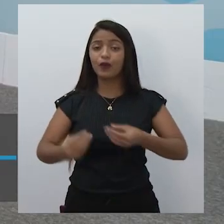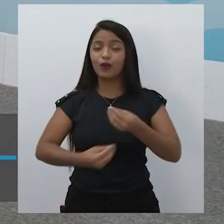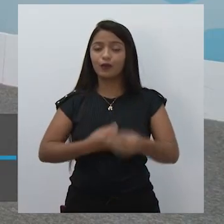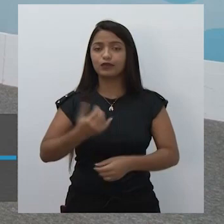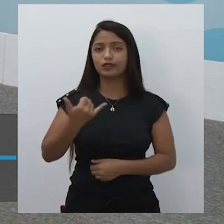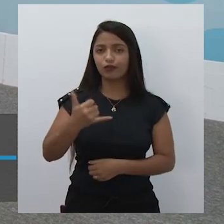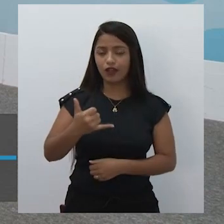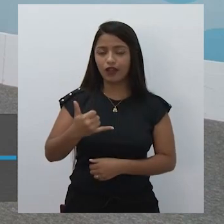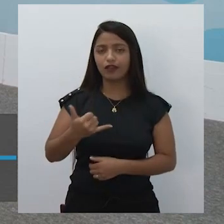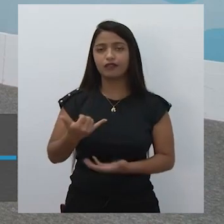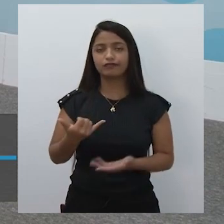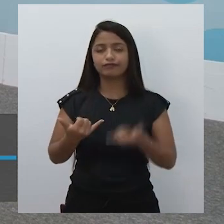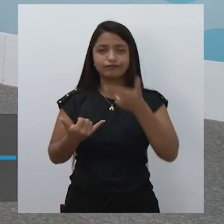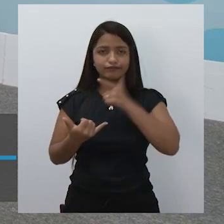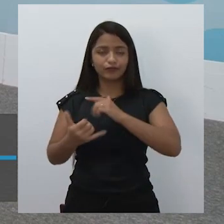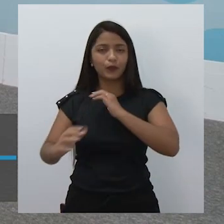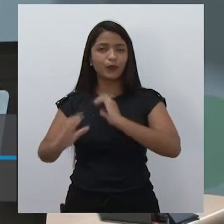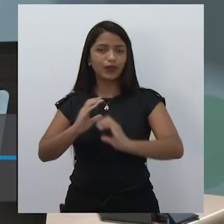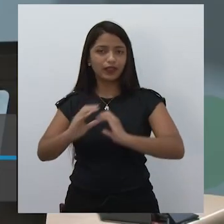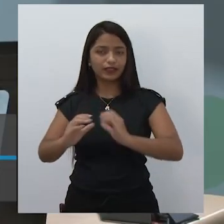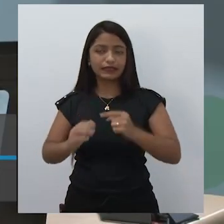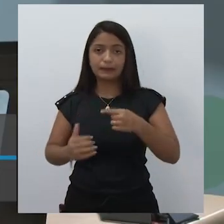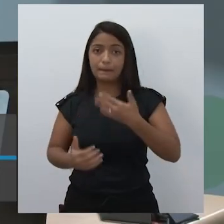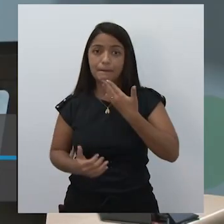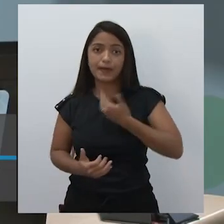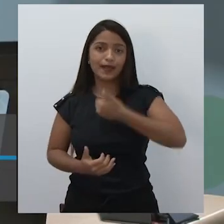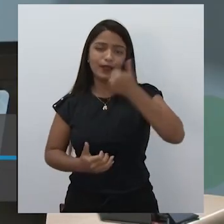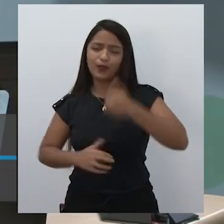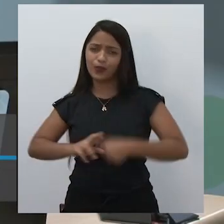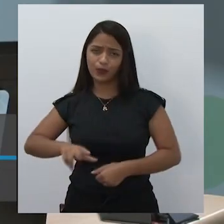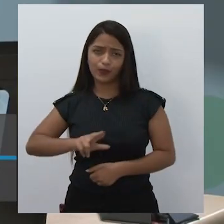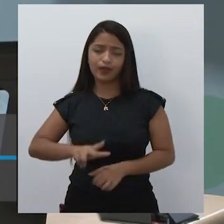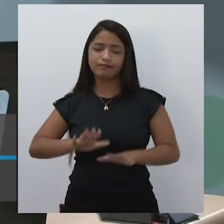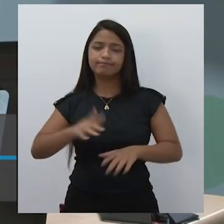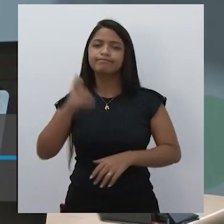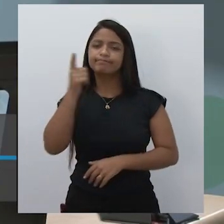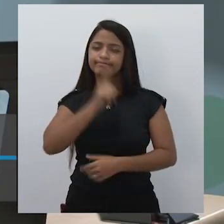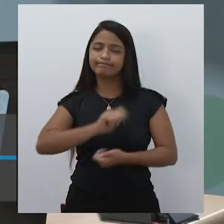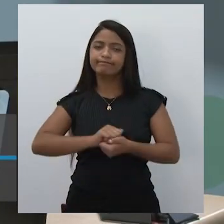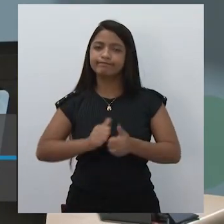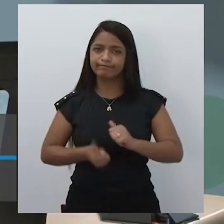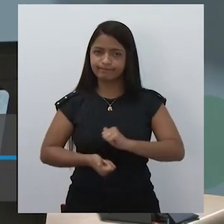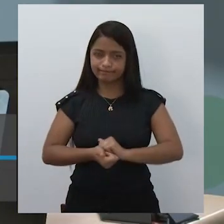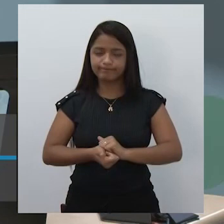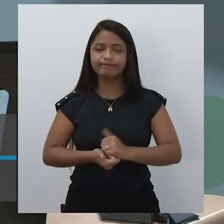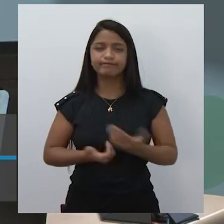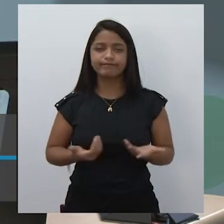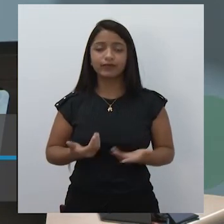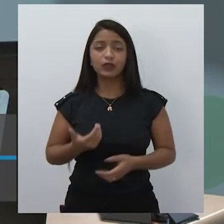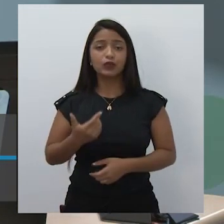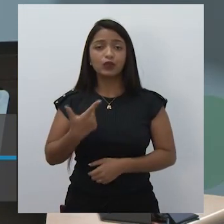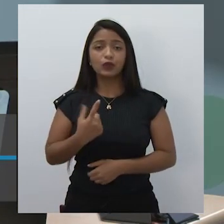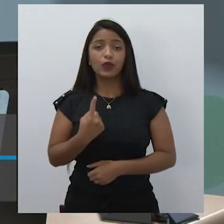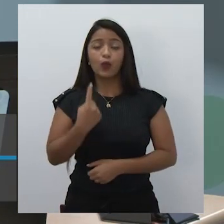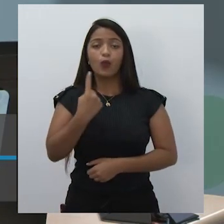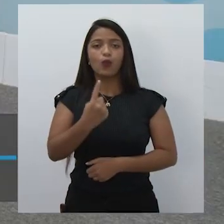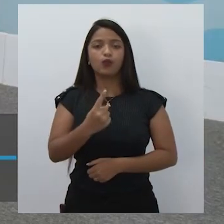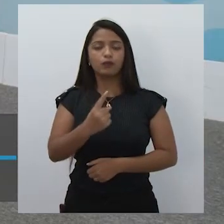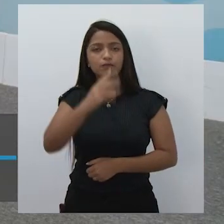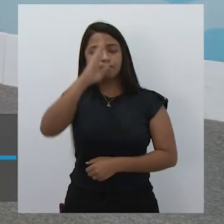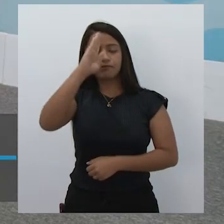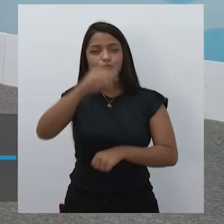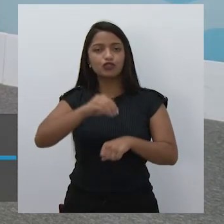celular, apesar de não ser a melhor forma, nós vamos encontrando formas, né? E não existe uma receita, né?